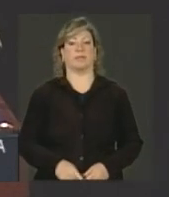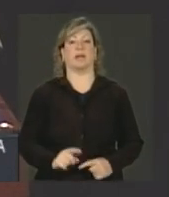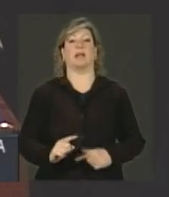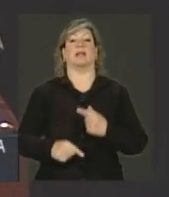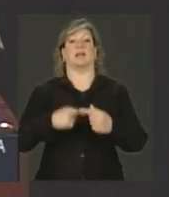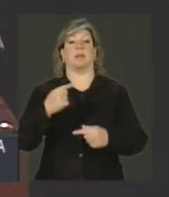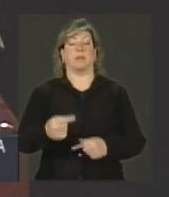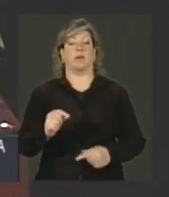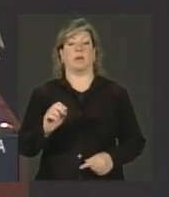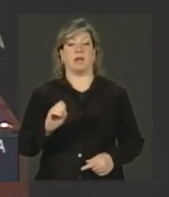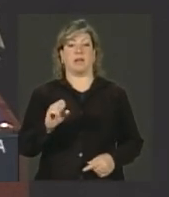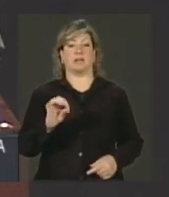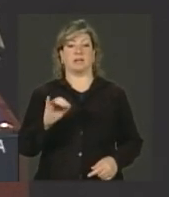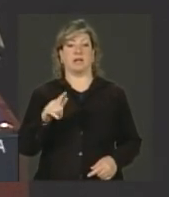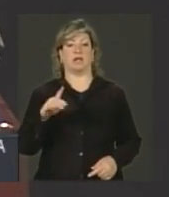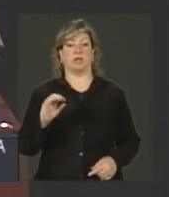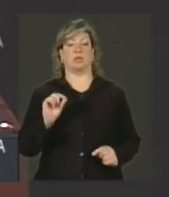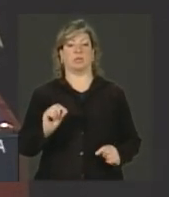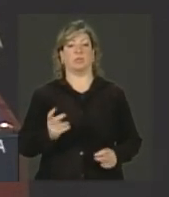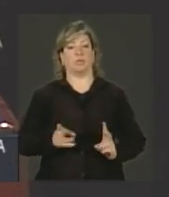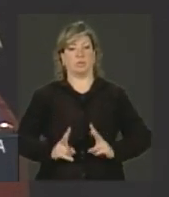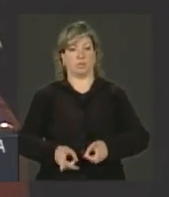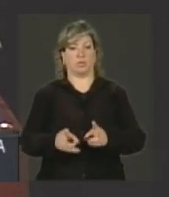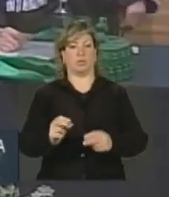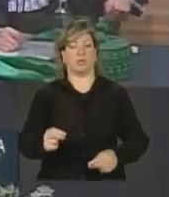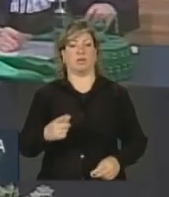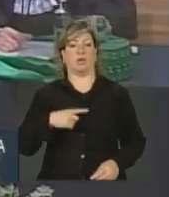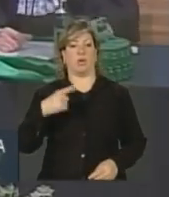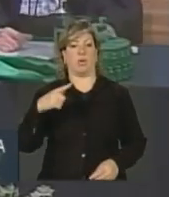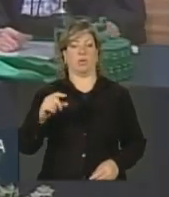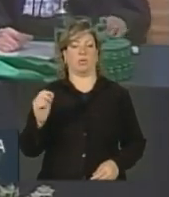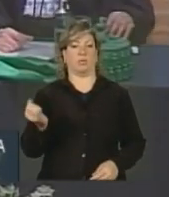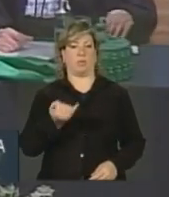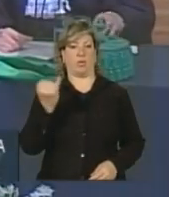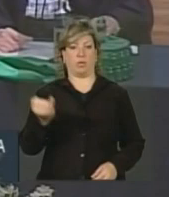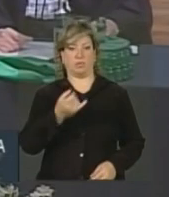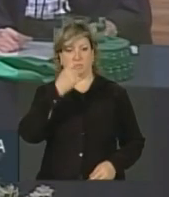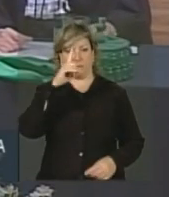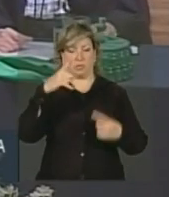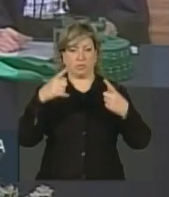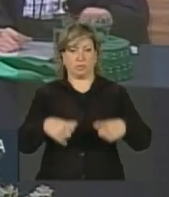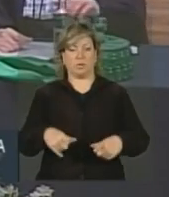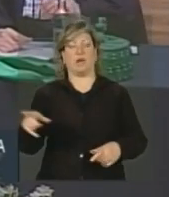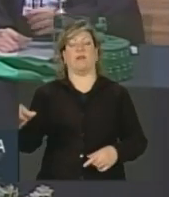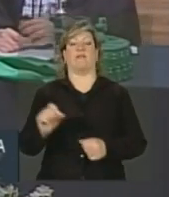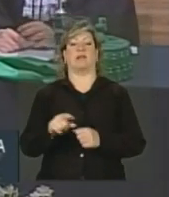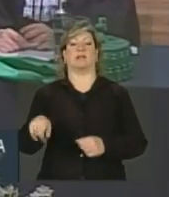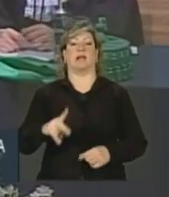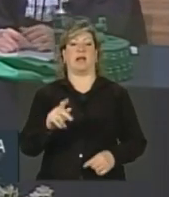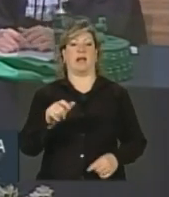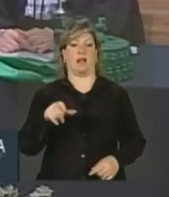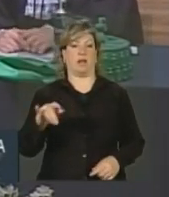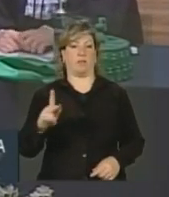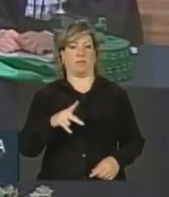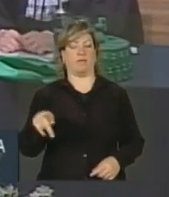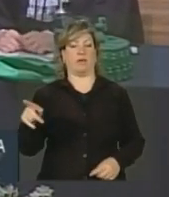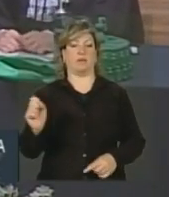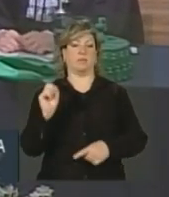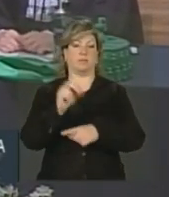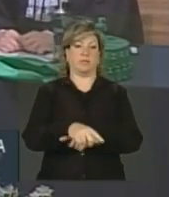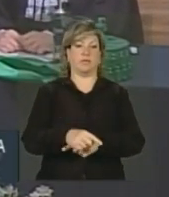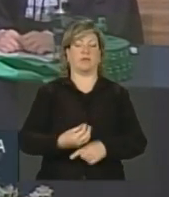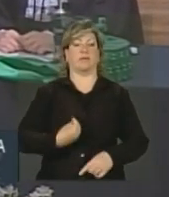o estágio que se seguiu no renomado John Hopkins, introduziu o professor Calil na pesquisa e na vida